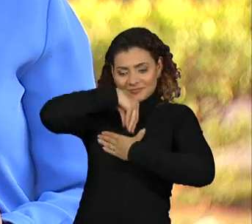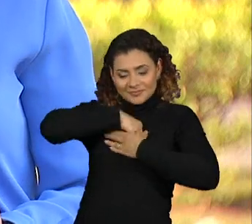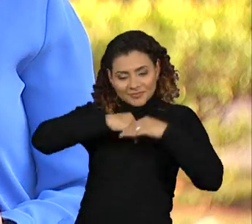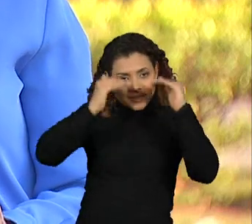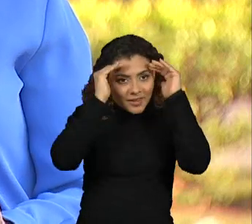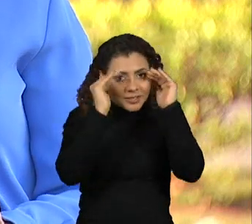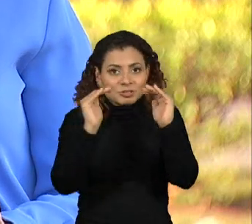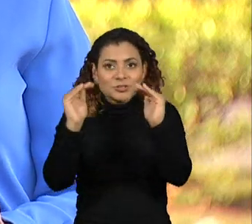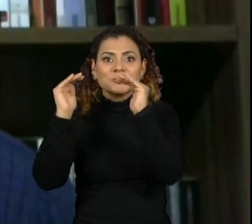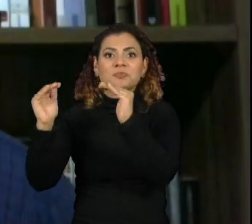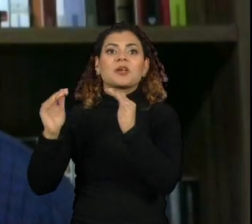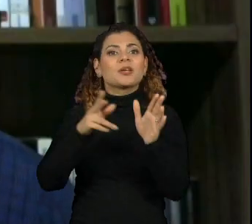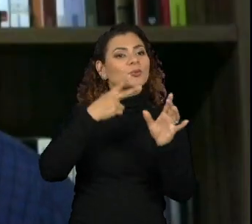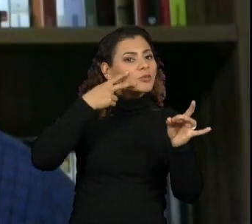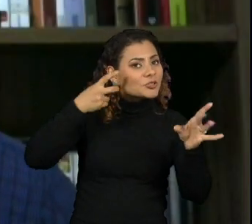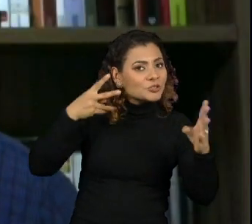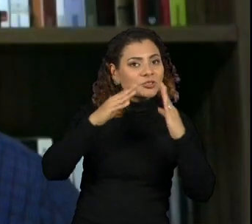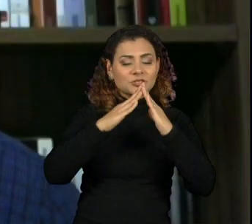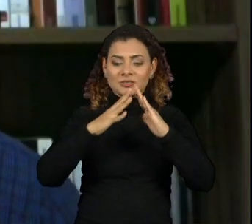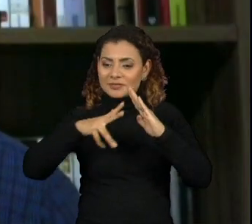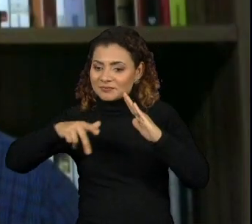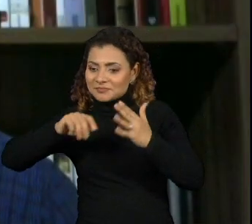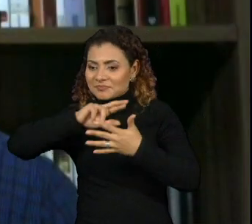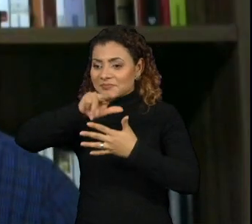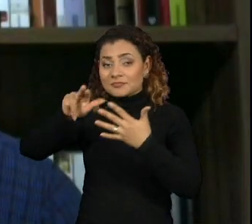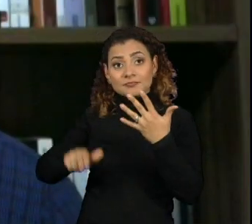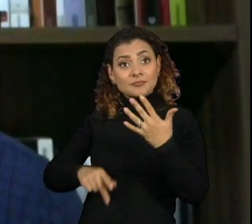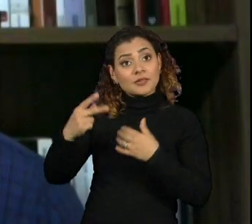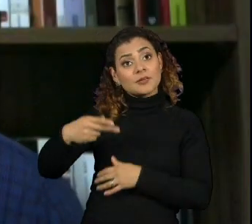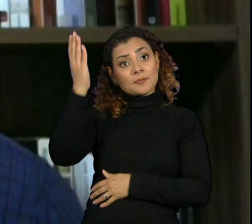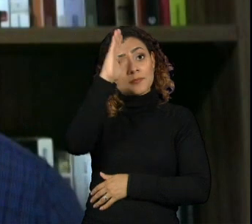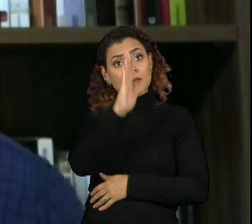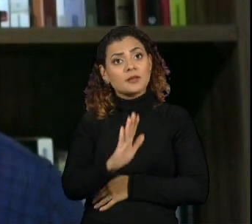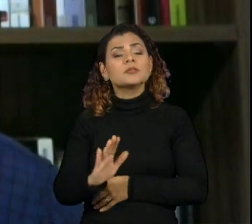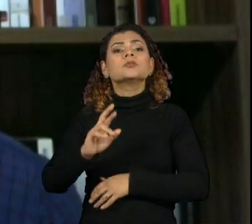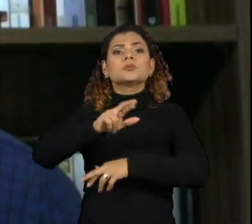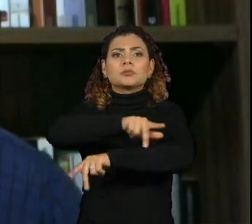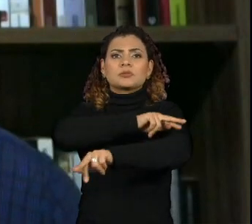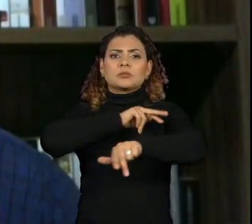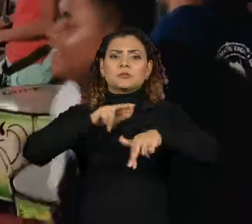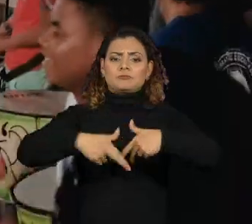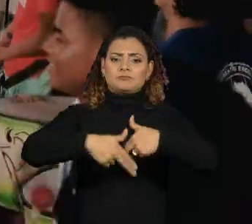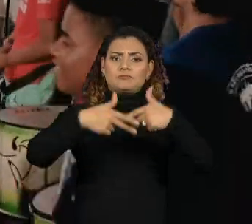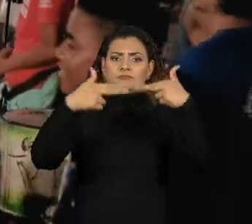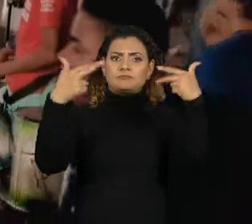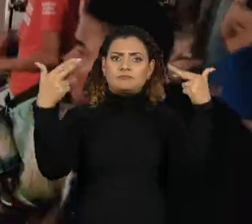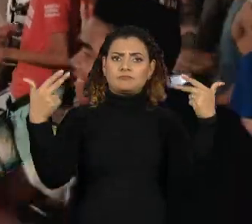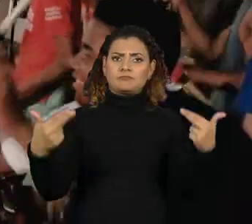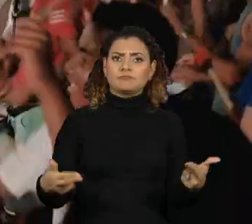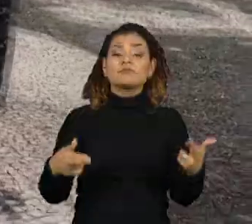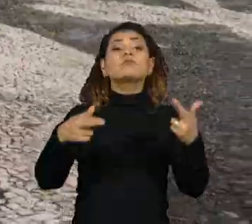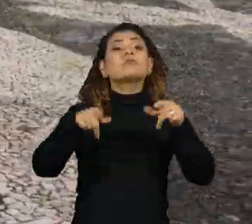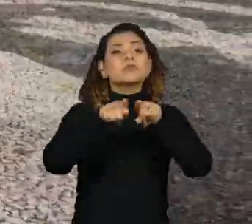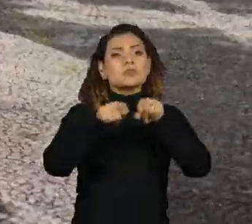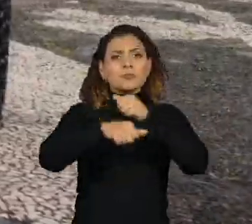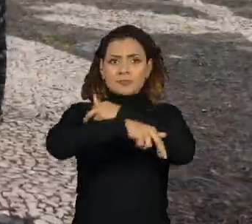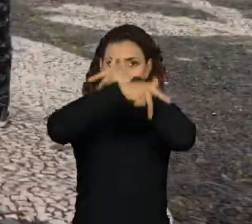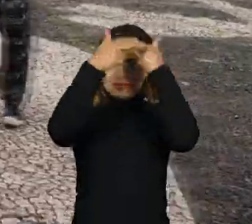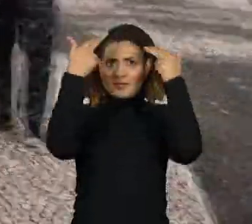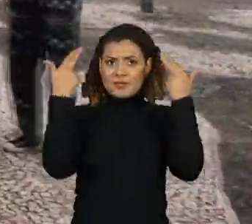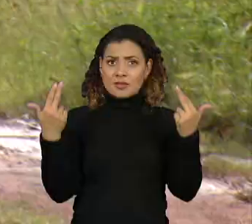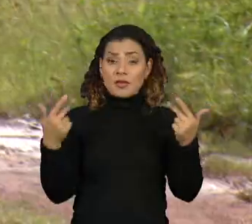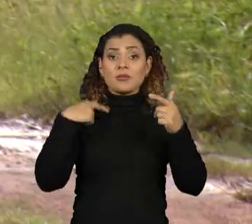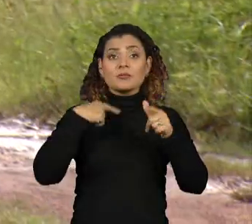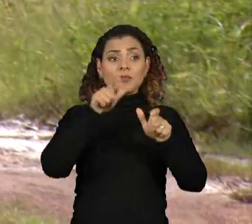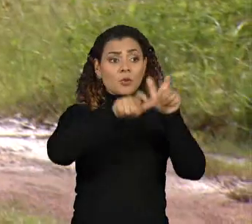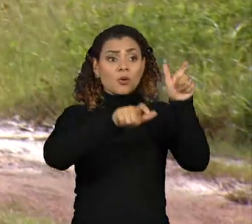povos tradicionais. O Brasil é um estado multicultural, multiétnico. Aqui há espaço para todos